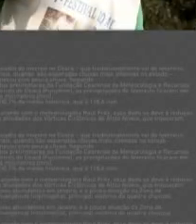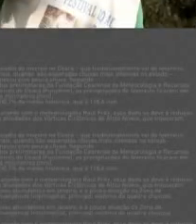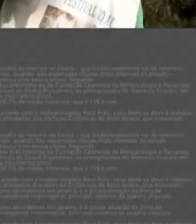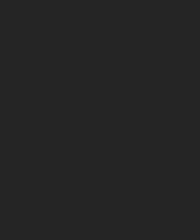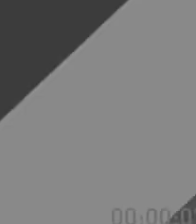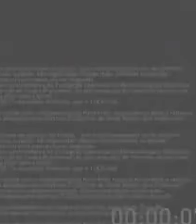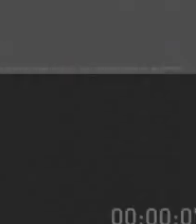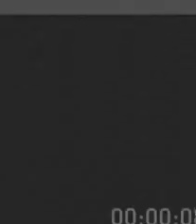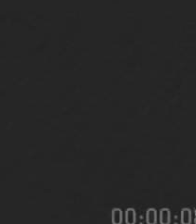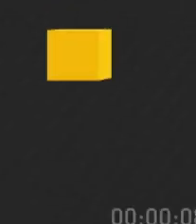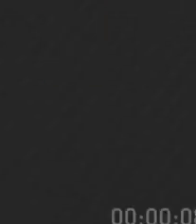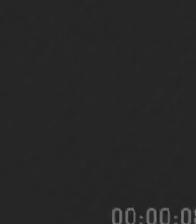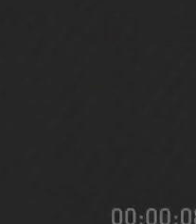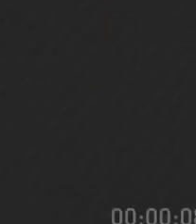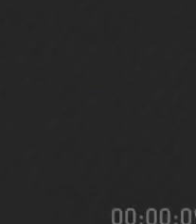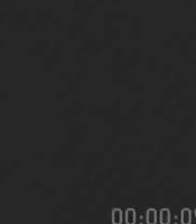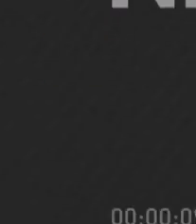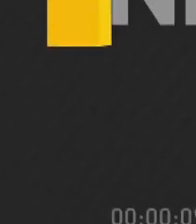ae